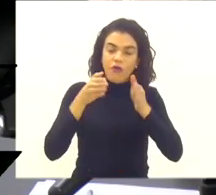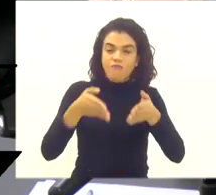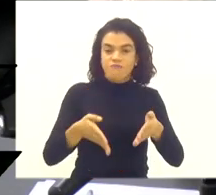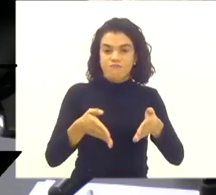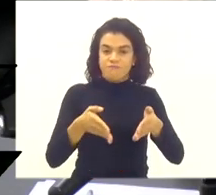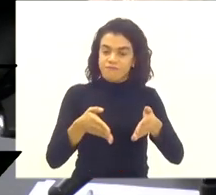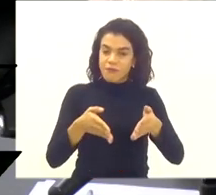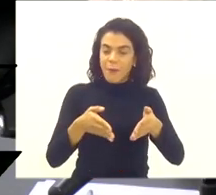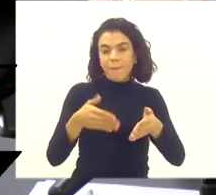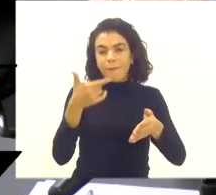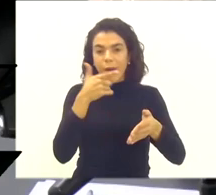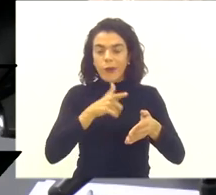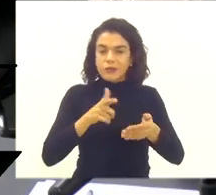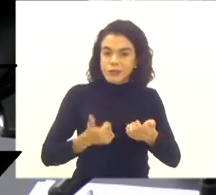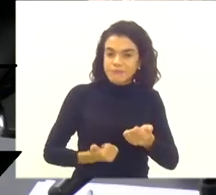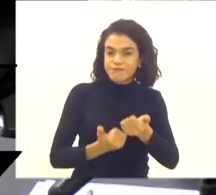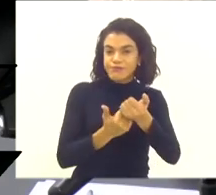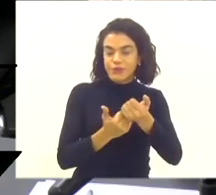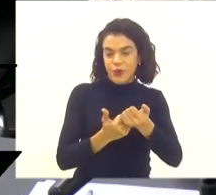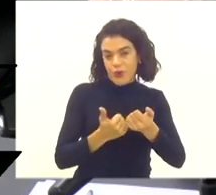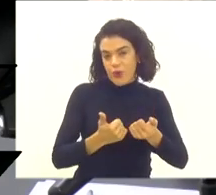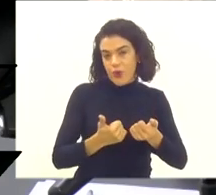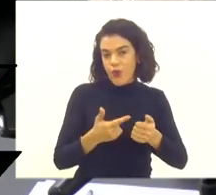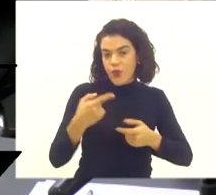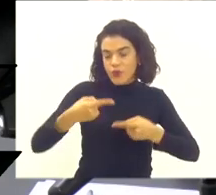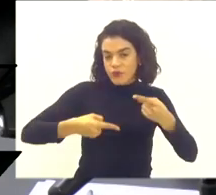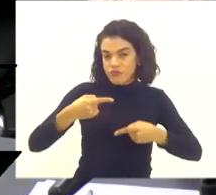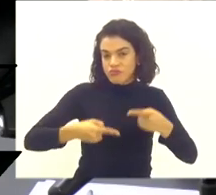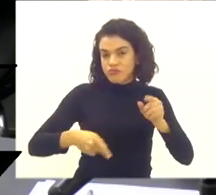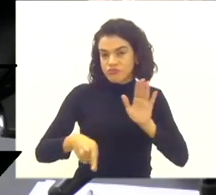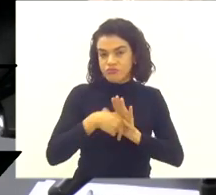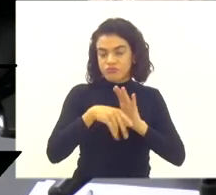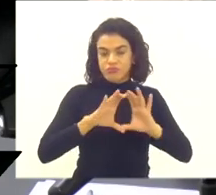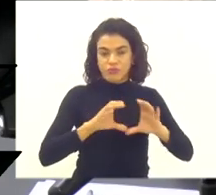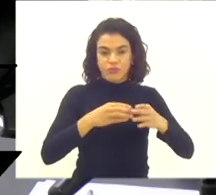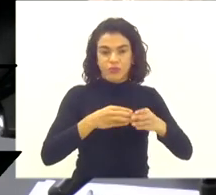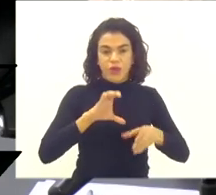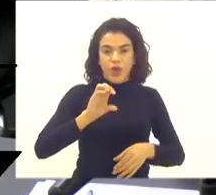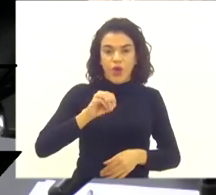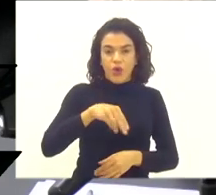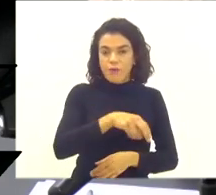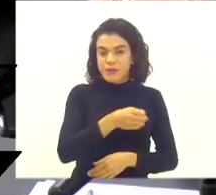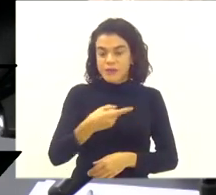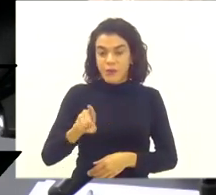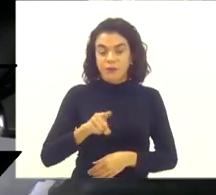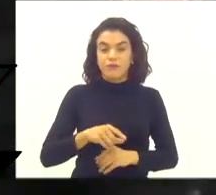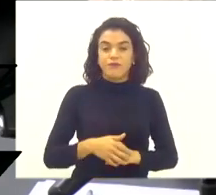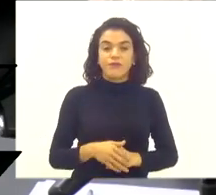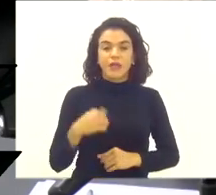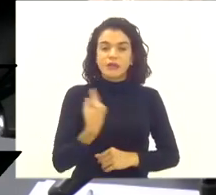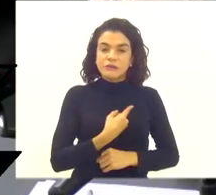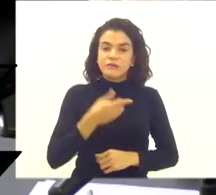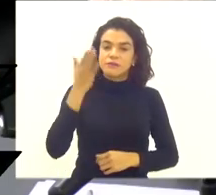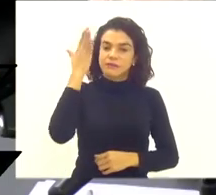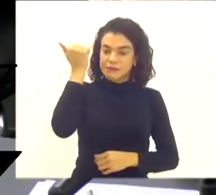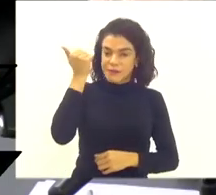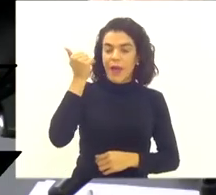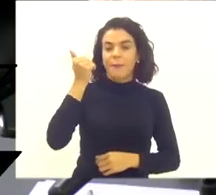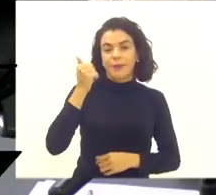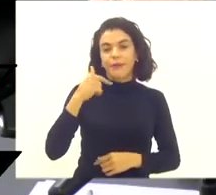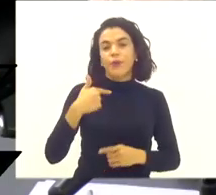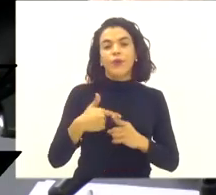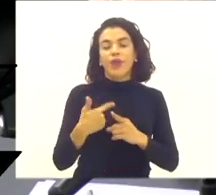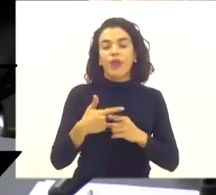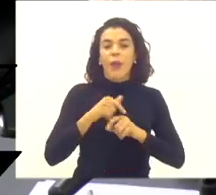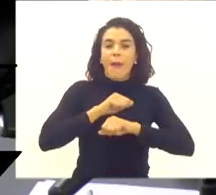para poder contribuir com os debates da comissão a gente sabe né que a promoção deliberada